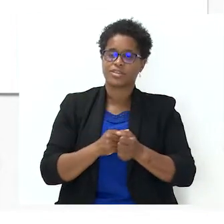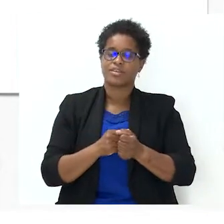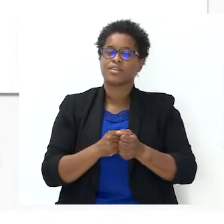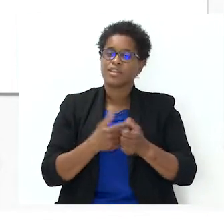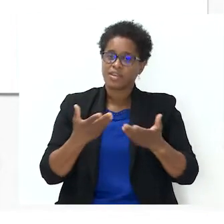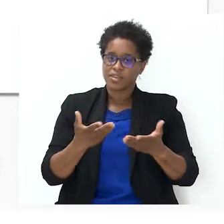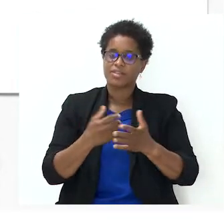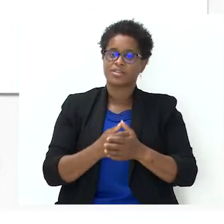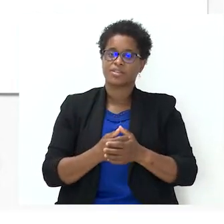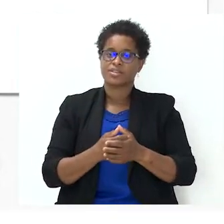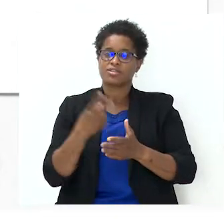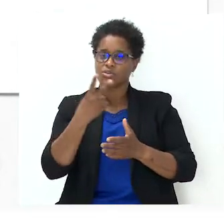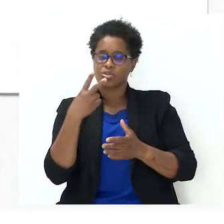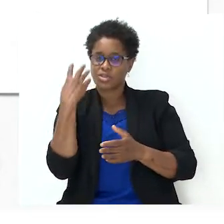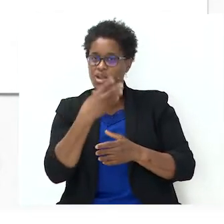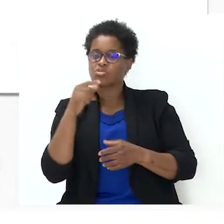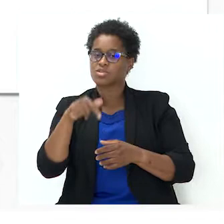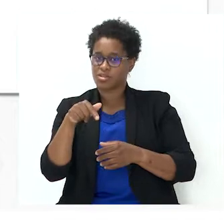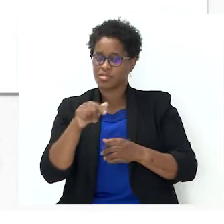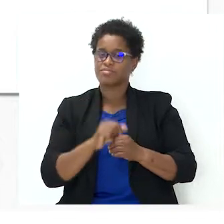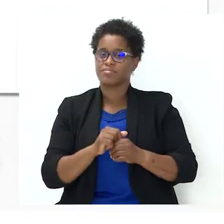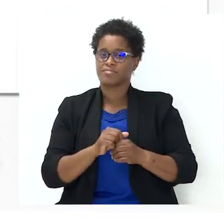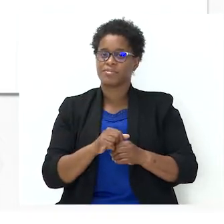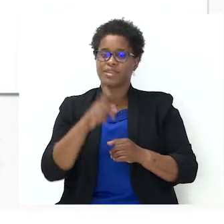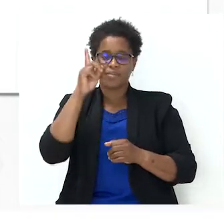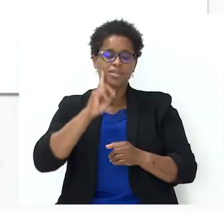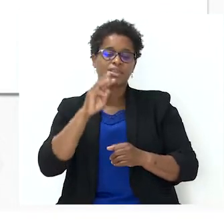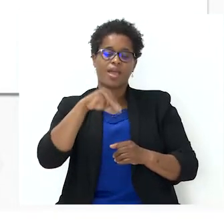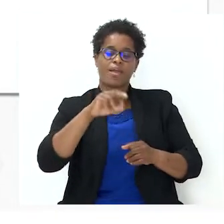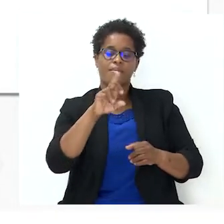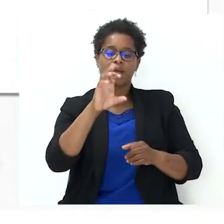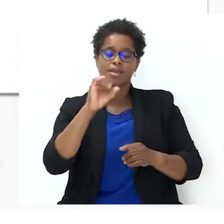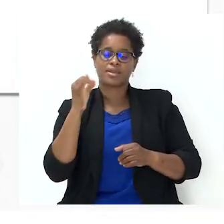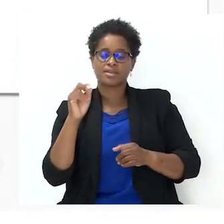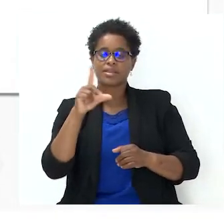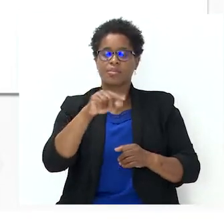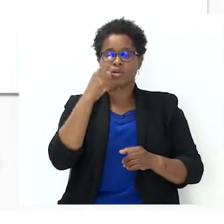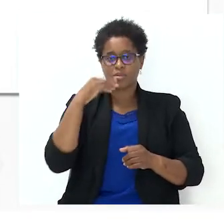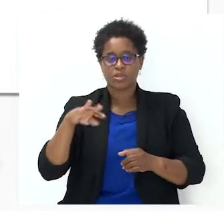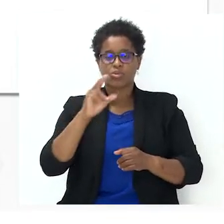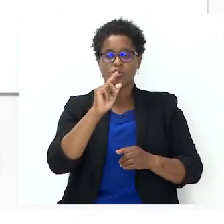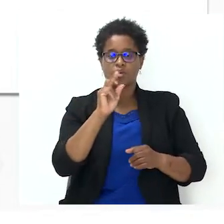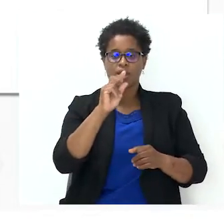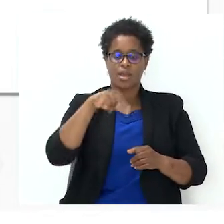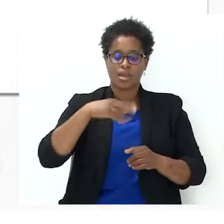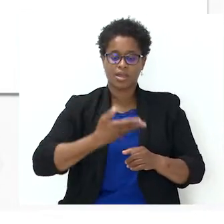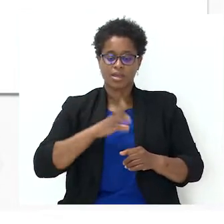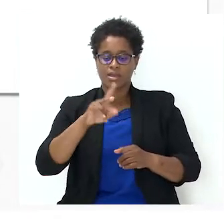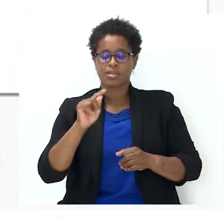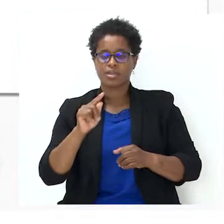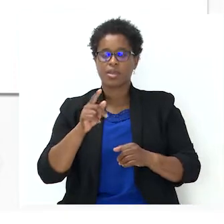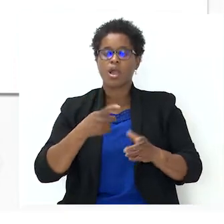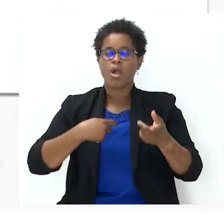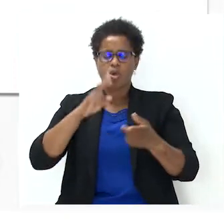entre esses dois alunos que temos aqui. Temos a Márcia e o André. Observem bem. A